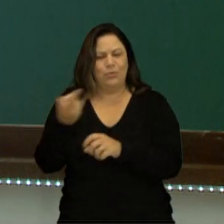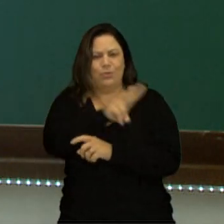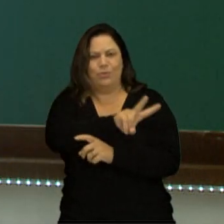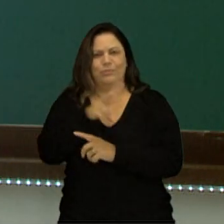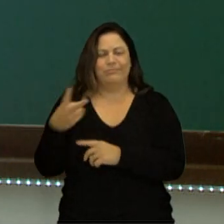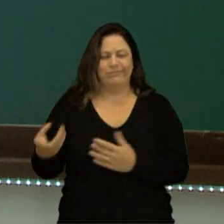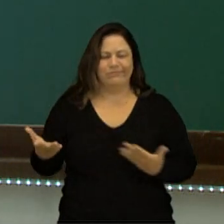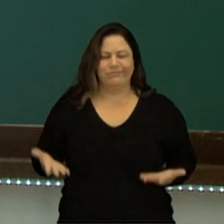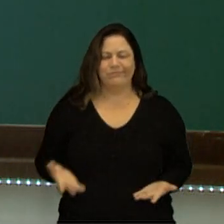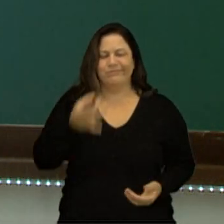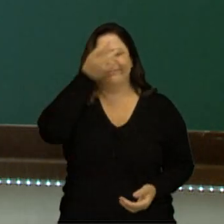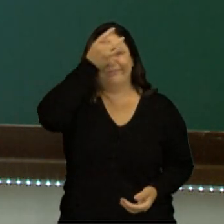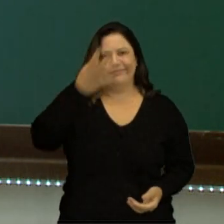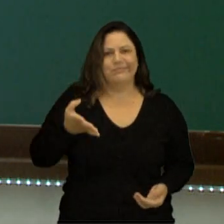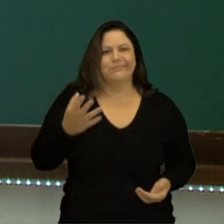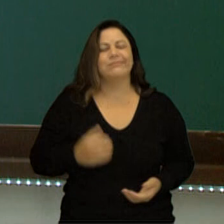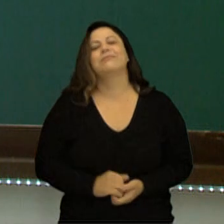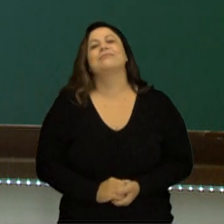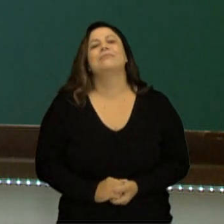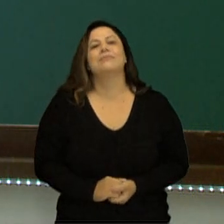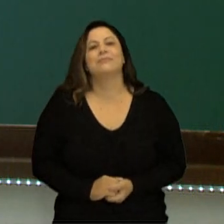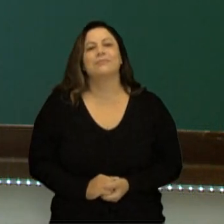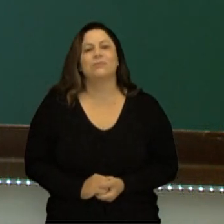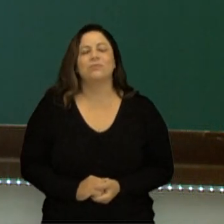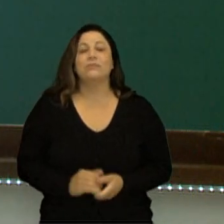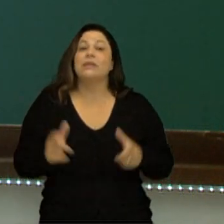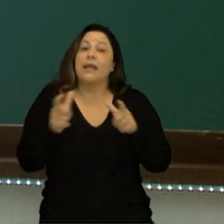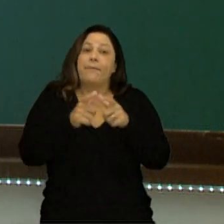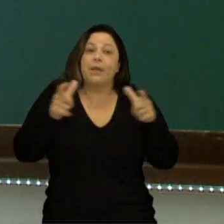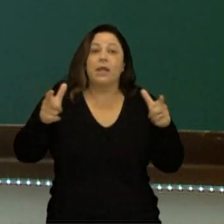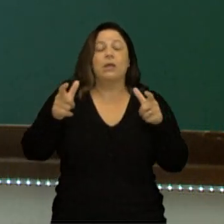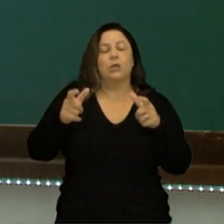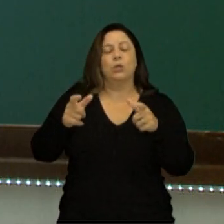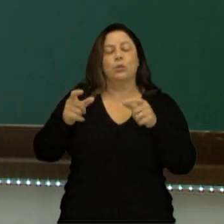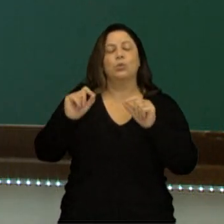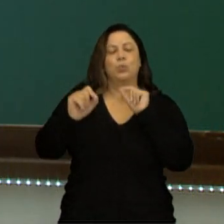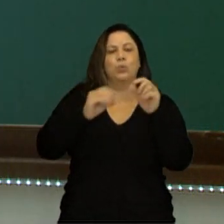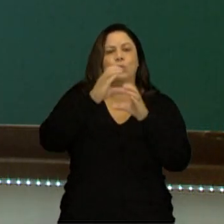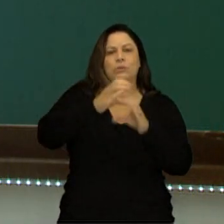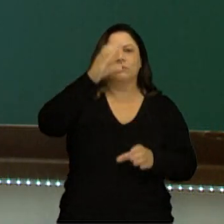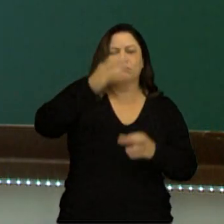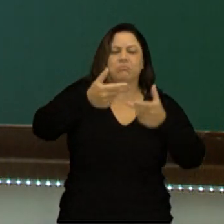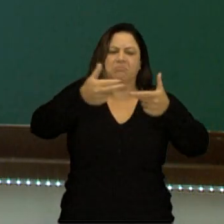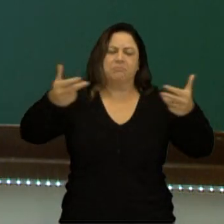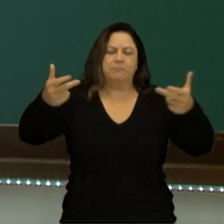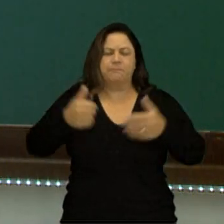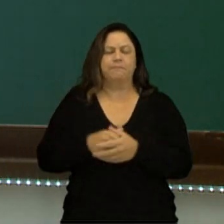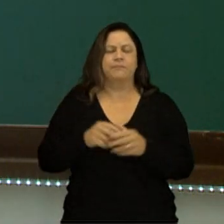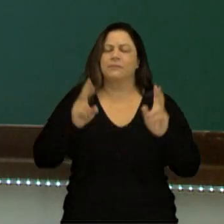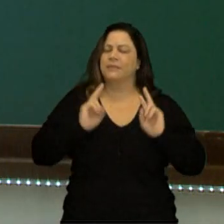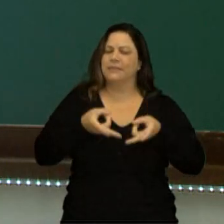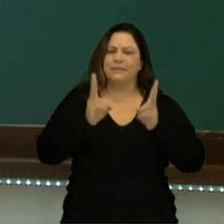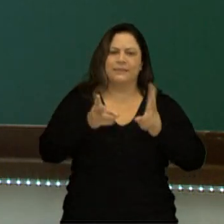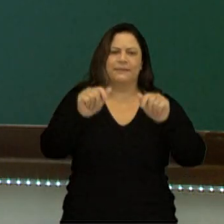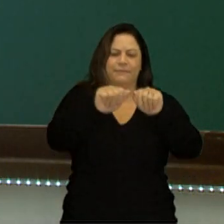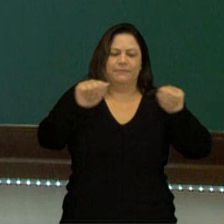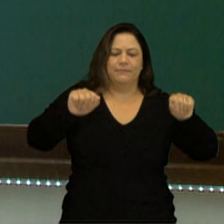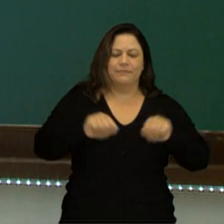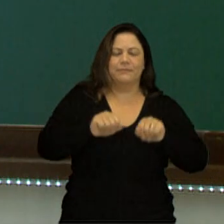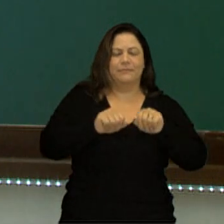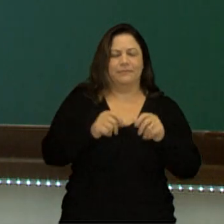Muito fácil. E na maioria dos sólidos, ele vai ser sempre a área da base vezes a altura, tirando,